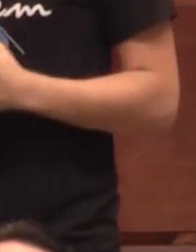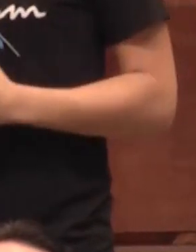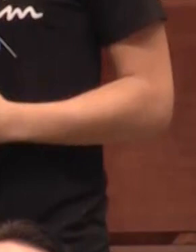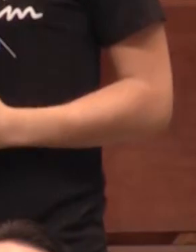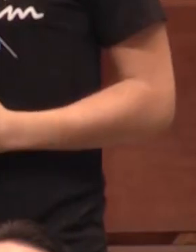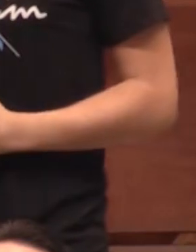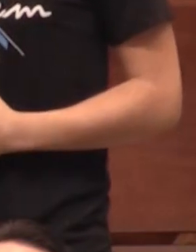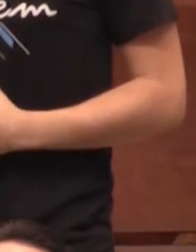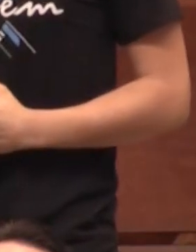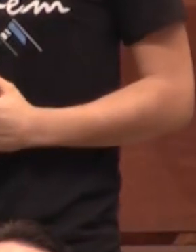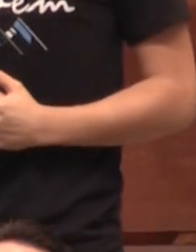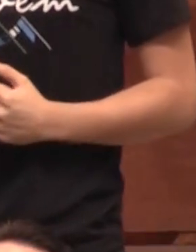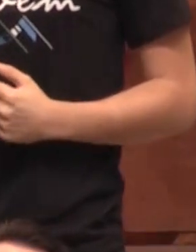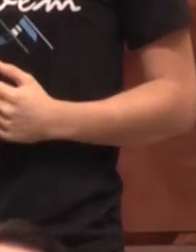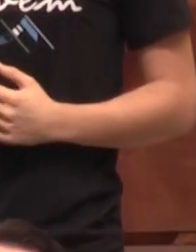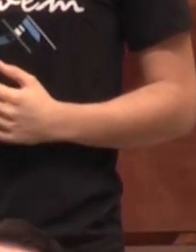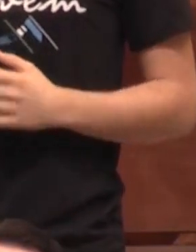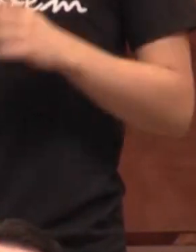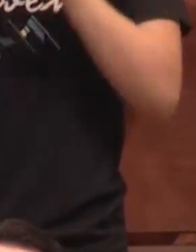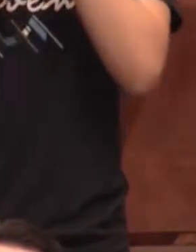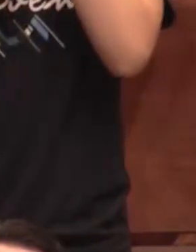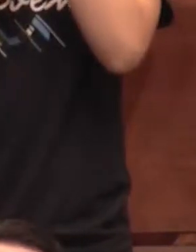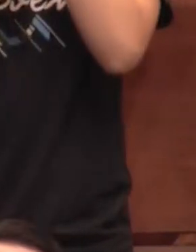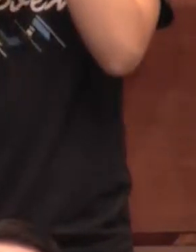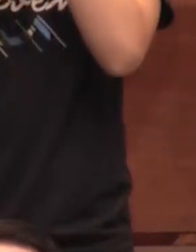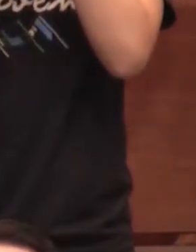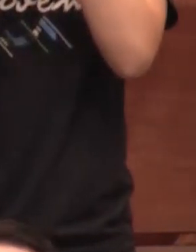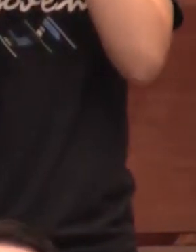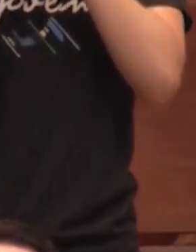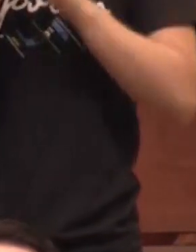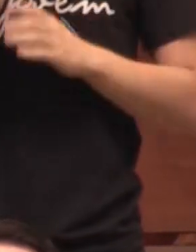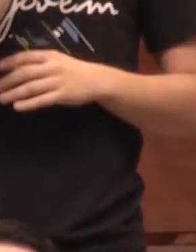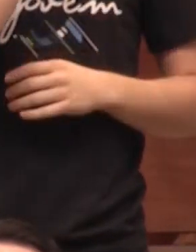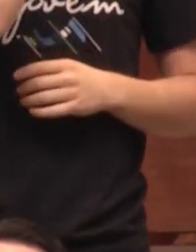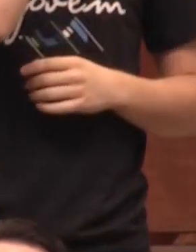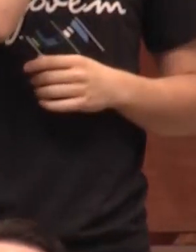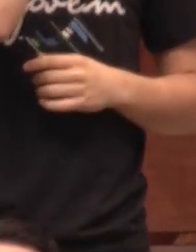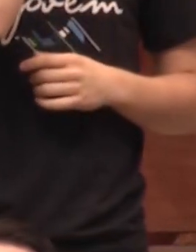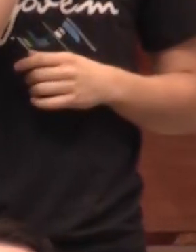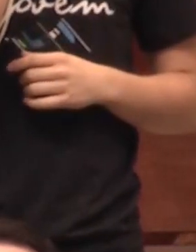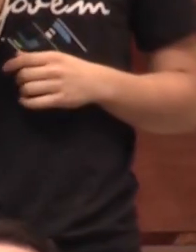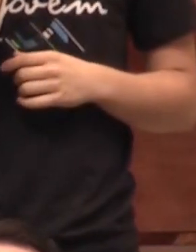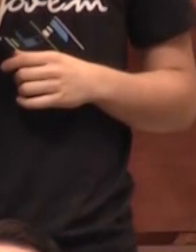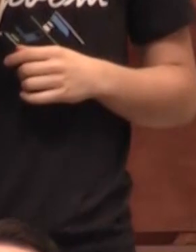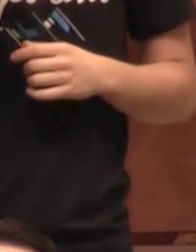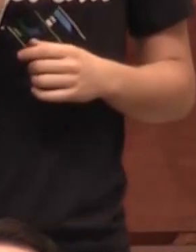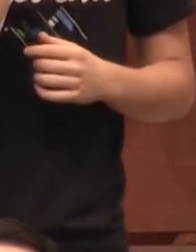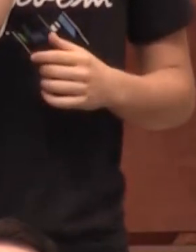te dá louvor,